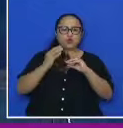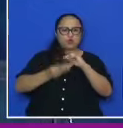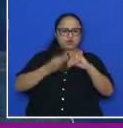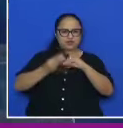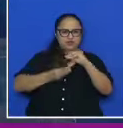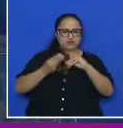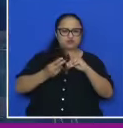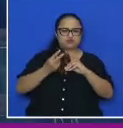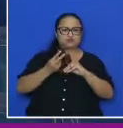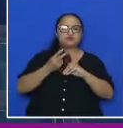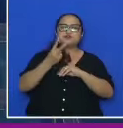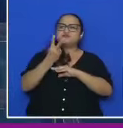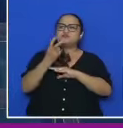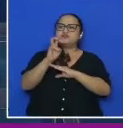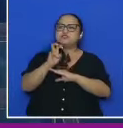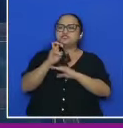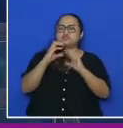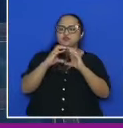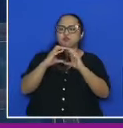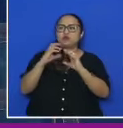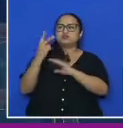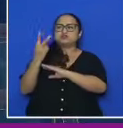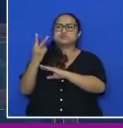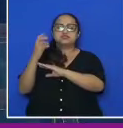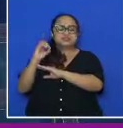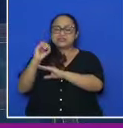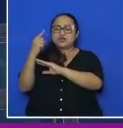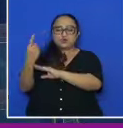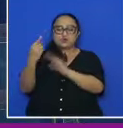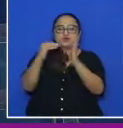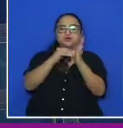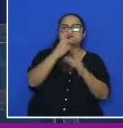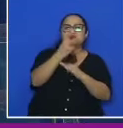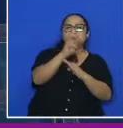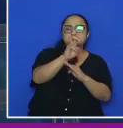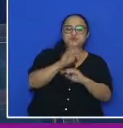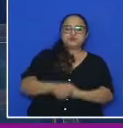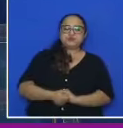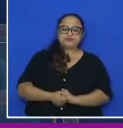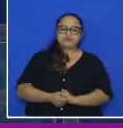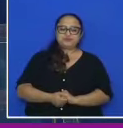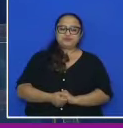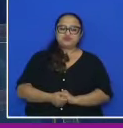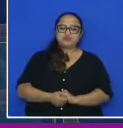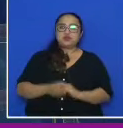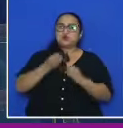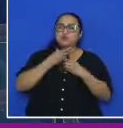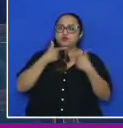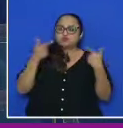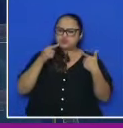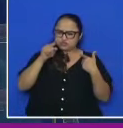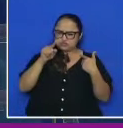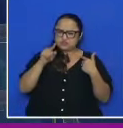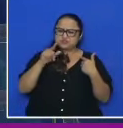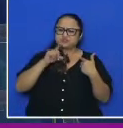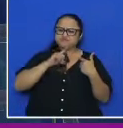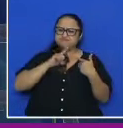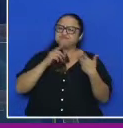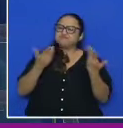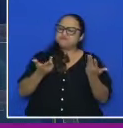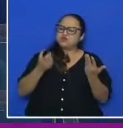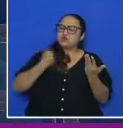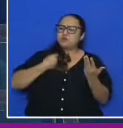Globo carregado, embaralhando 25 bolas numeradas de 01 a 25. Boa sorte para você que apostou na Loto Fácil.